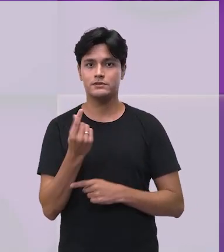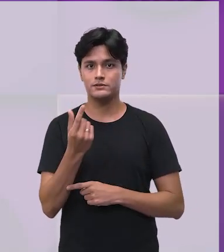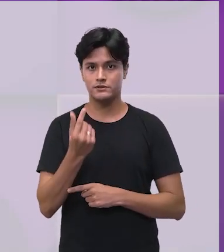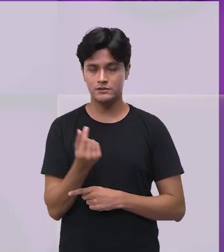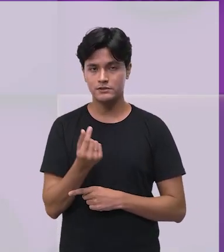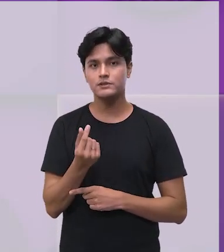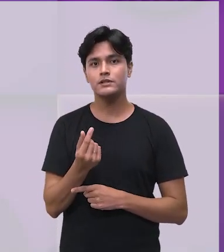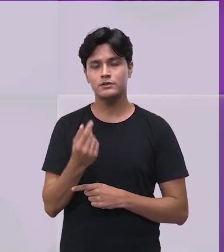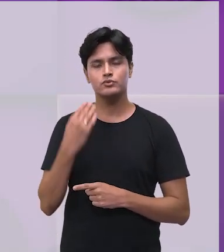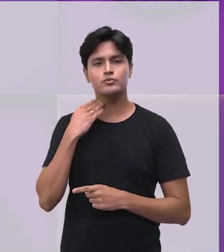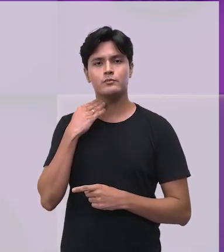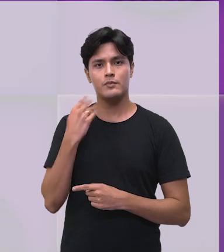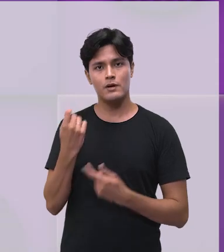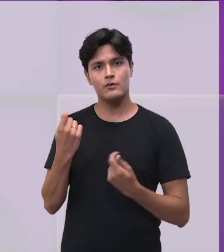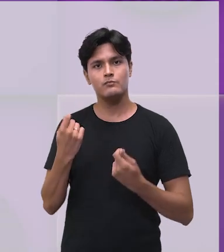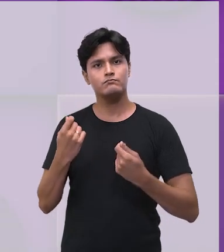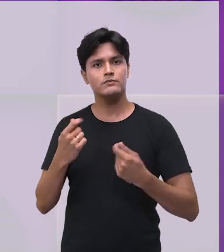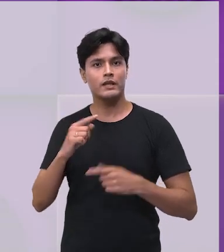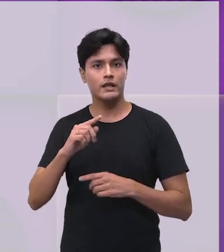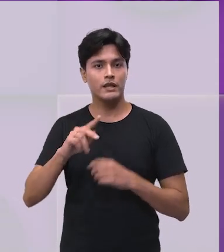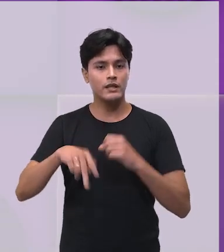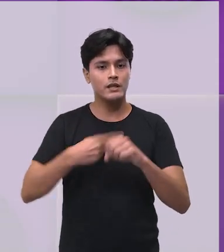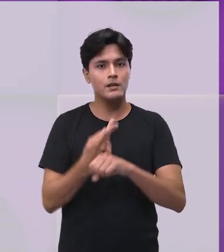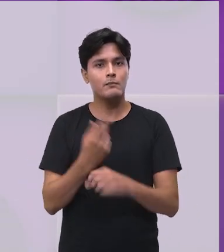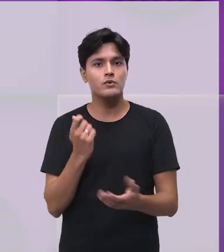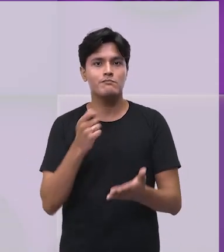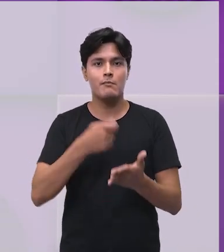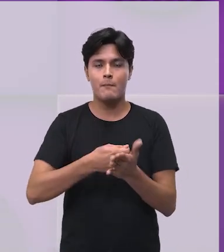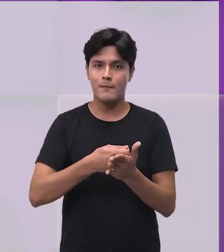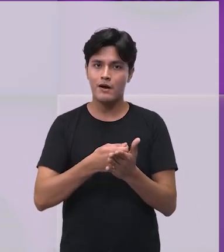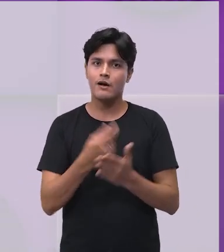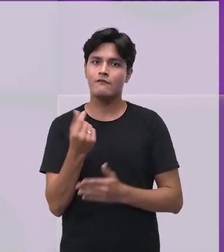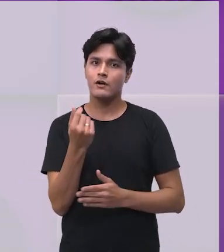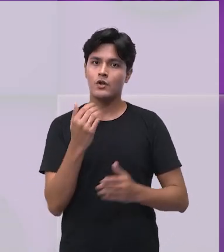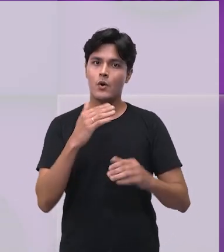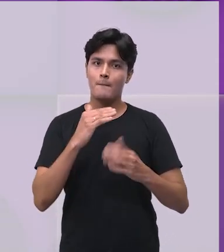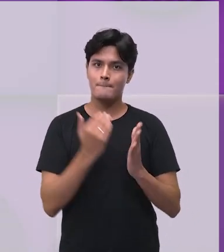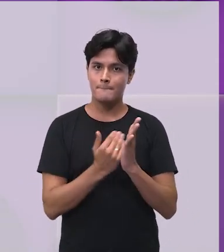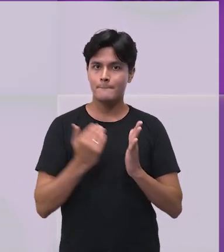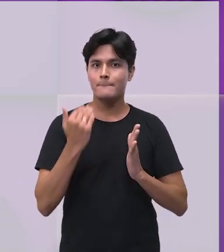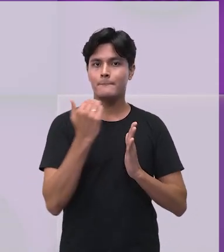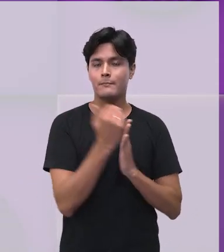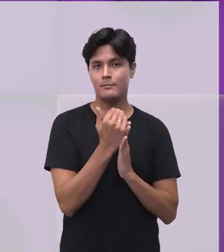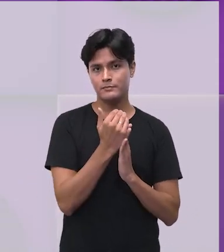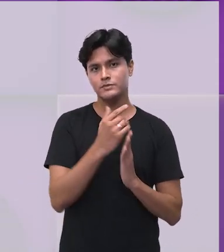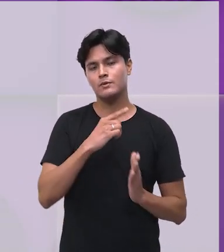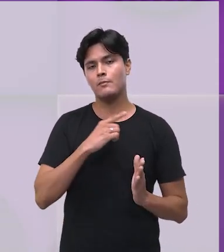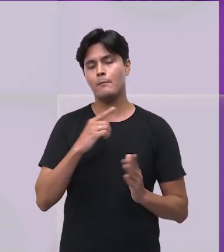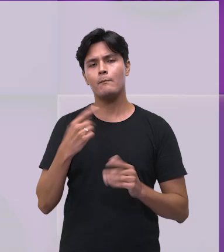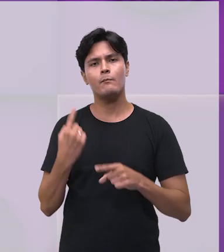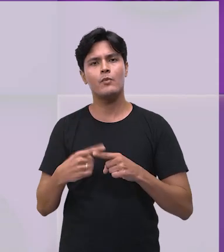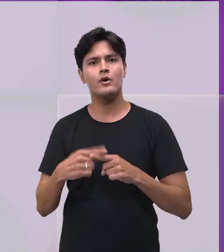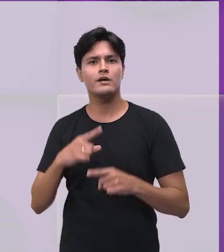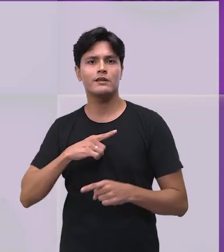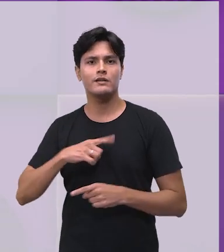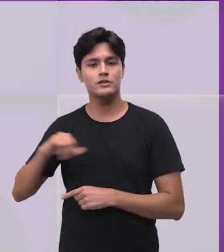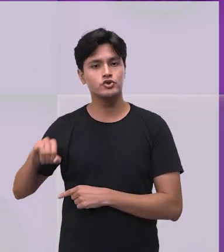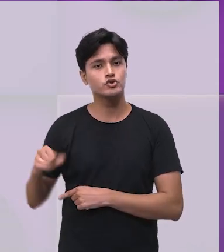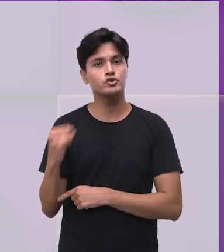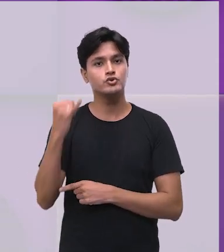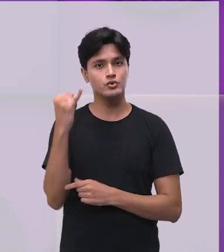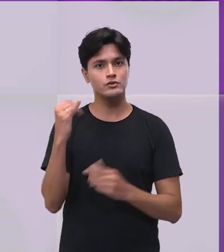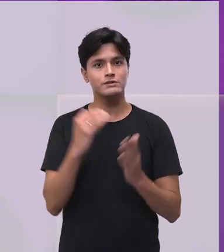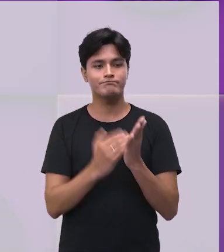financeira, você vai pagar a mais. Você vai pegar aquele valor, a instituição vai te cobrar uns juros em cima desse valor,